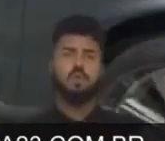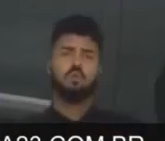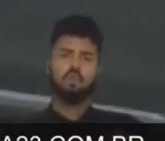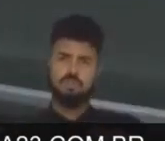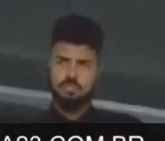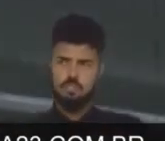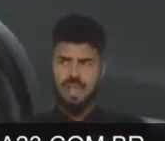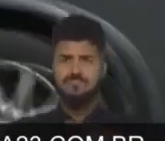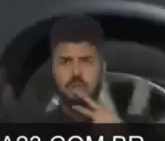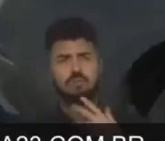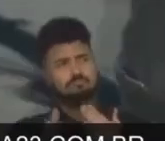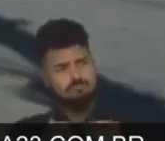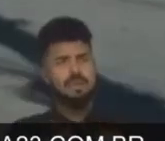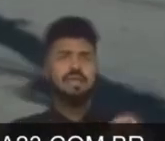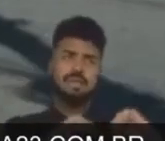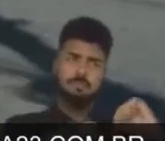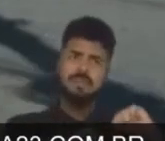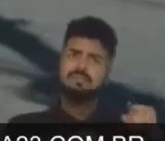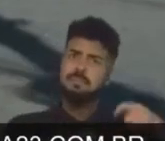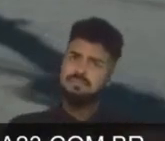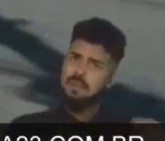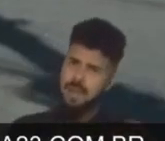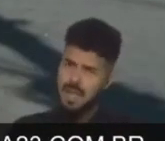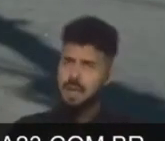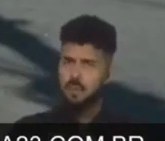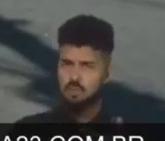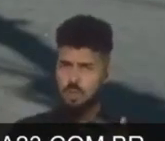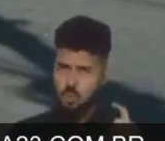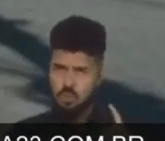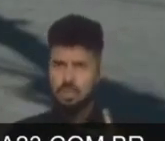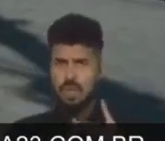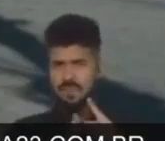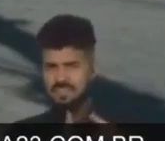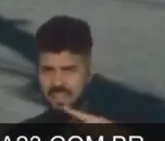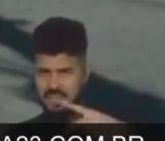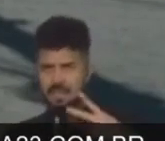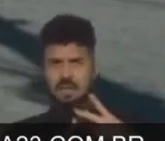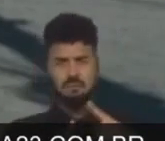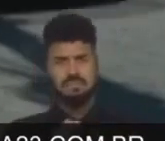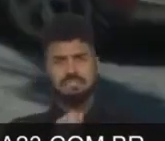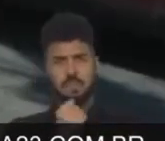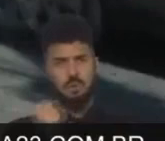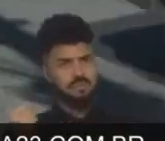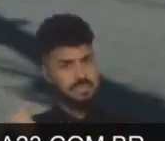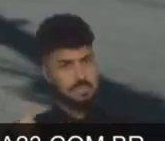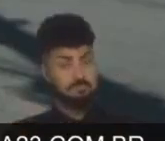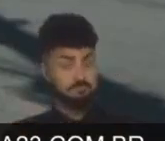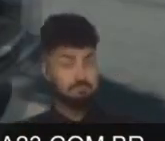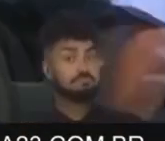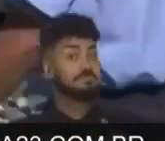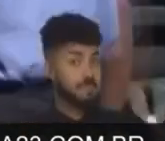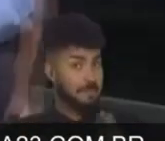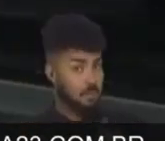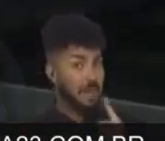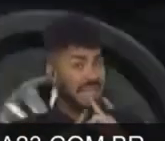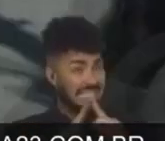que as empresas paguem plano de saúde, previdência social e também seguro de vida. Além disso, uma das principais